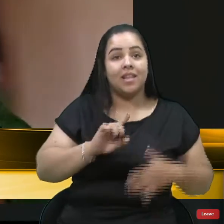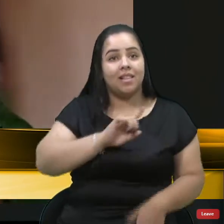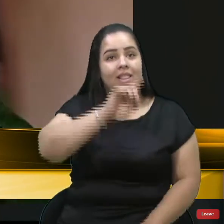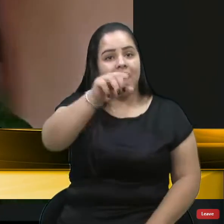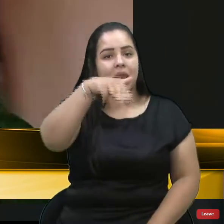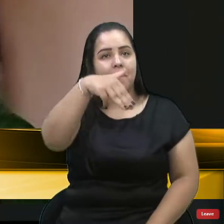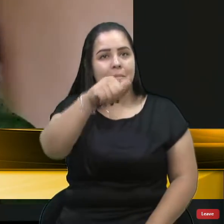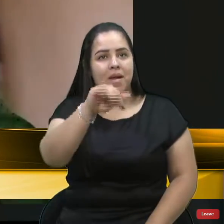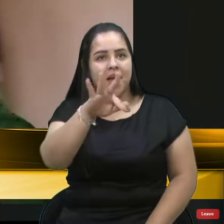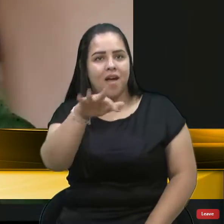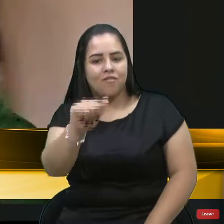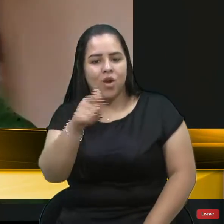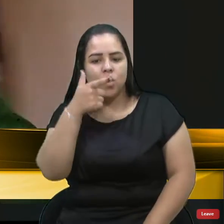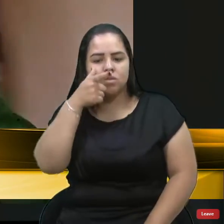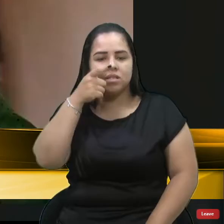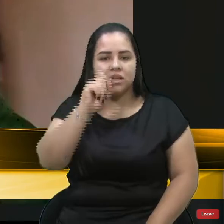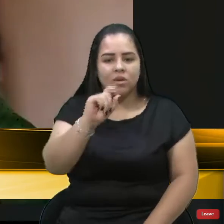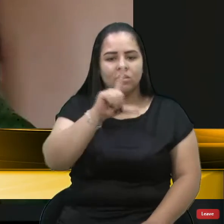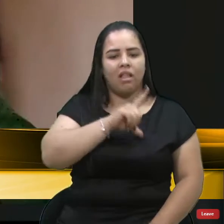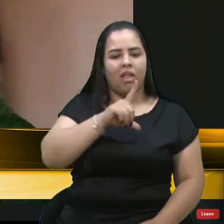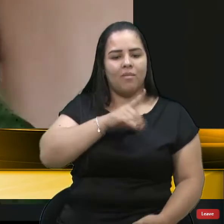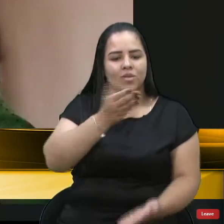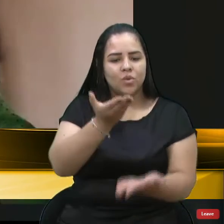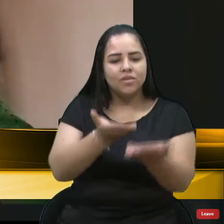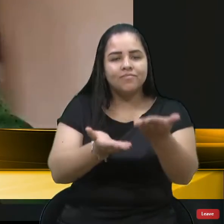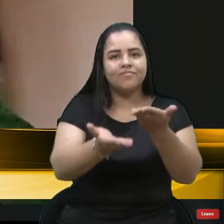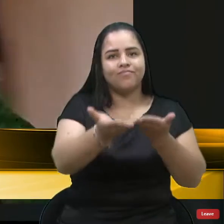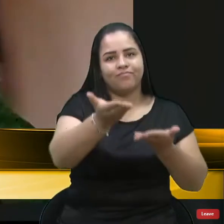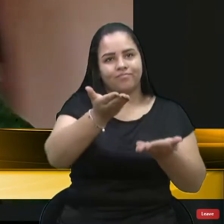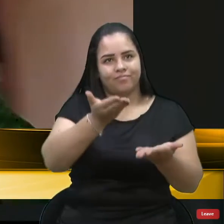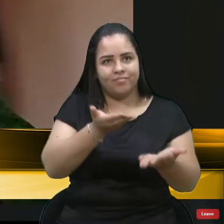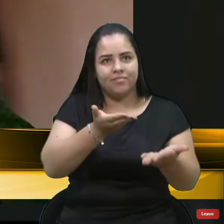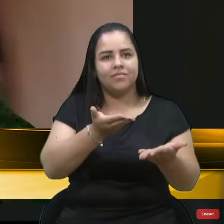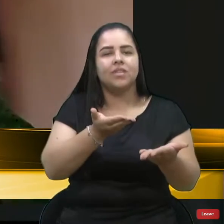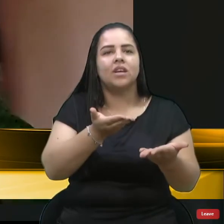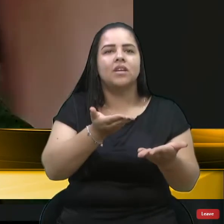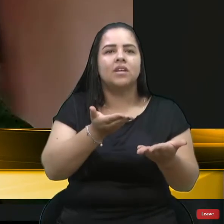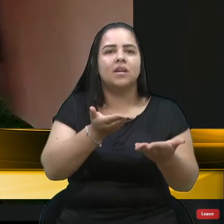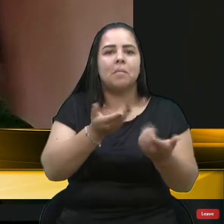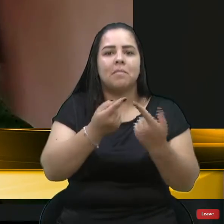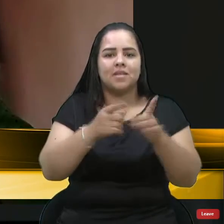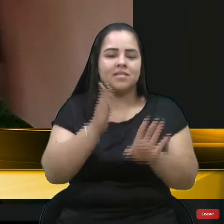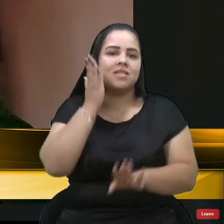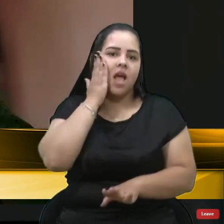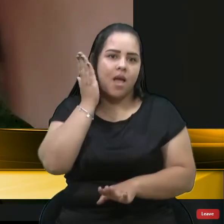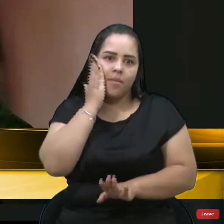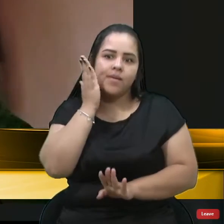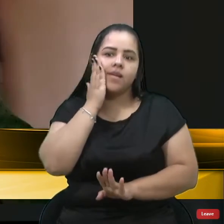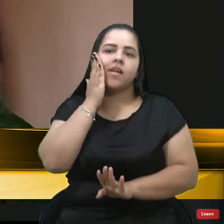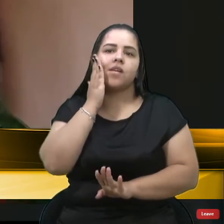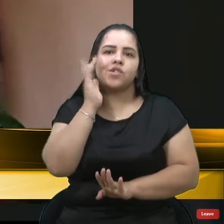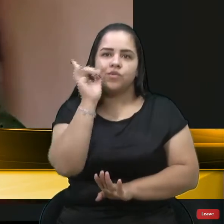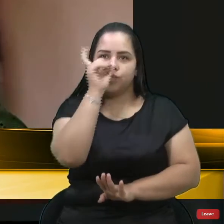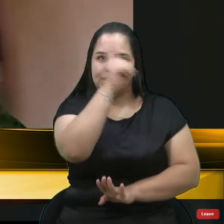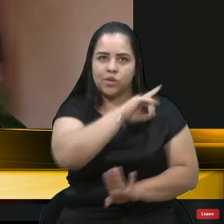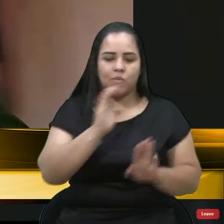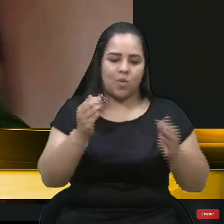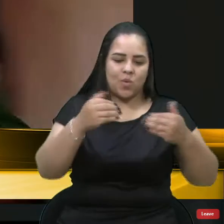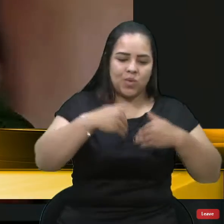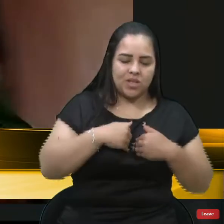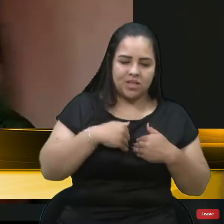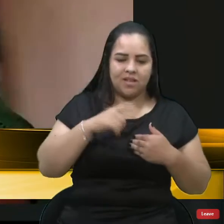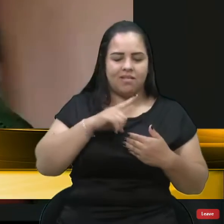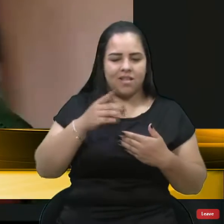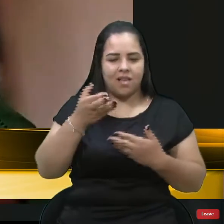forma, socializar, muito embora a gente saiba que talvez a maior dificuldade do autismo seja exatamente nessas